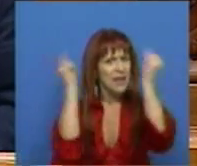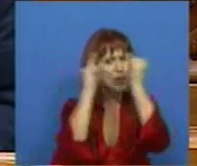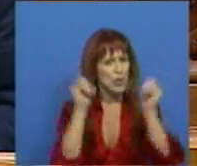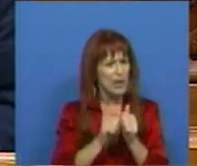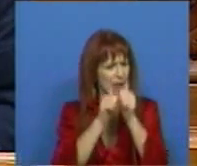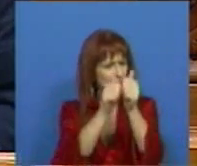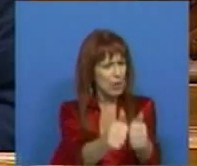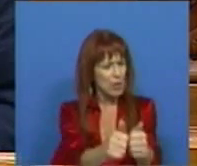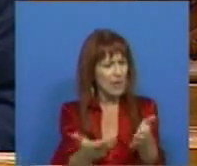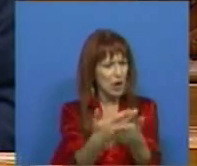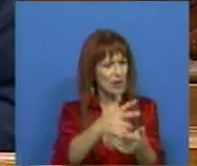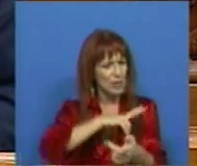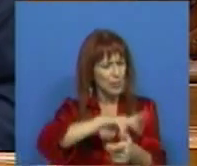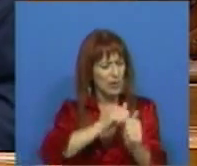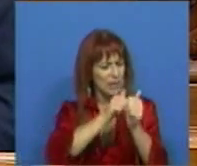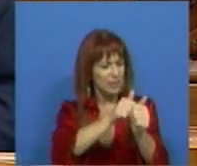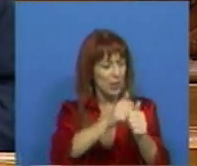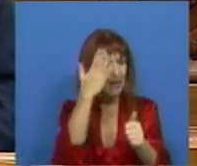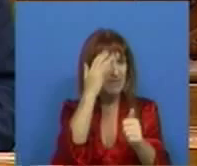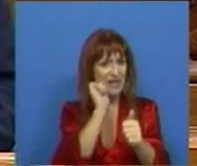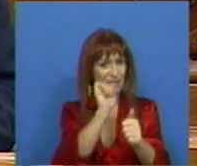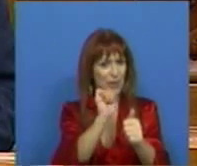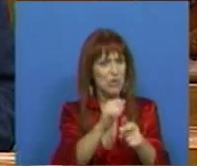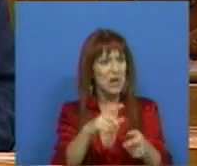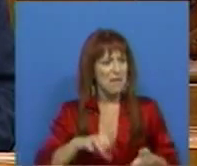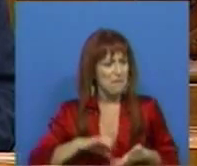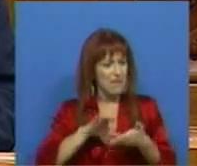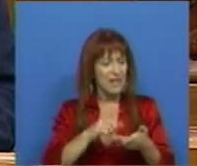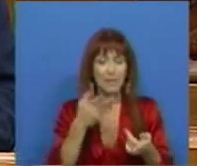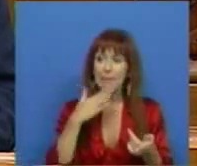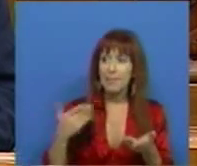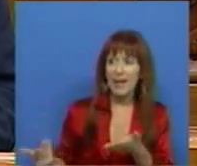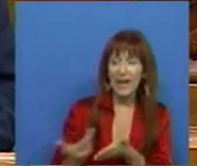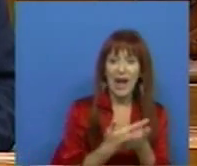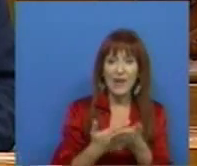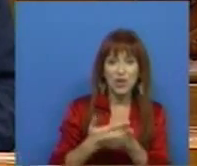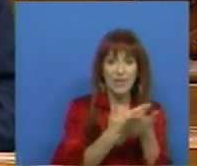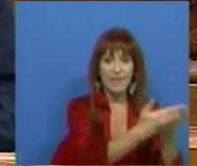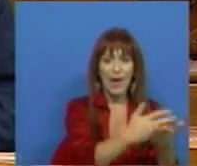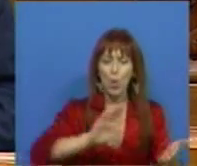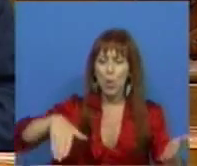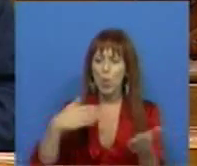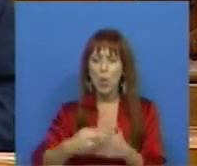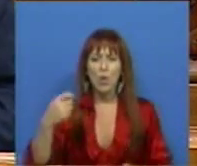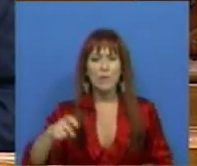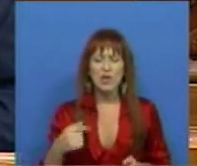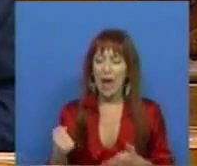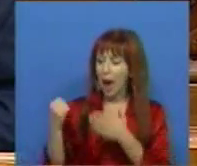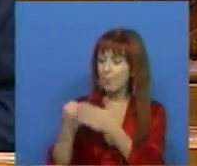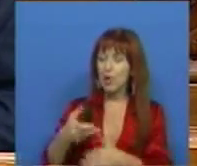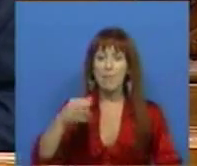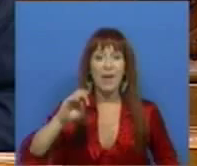seguir a economia nacional e a sua capacidade de se financiar nos mercados, o candidato presidencial, apoiado